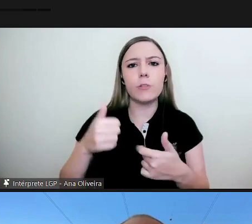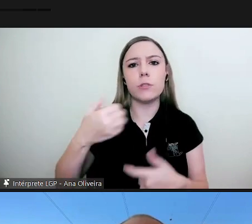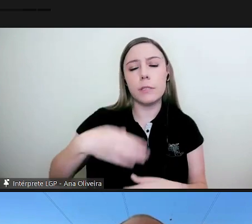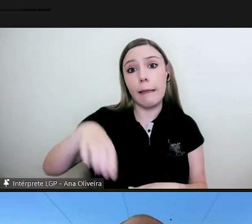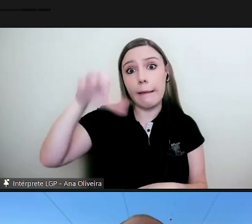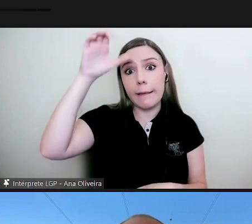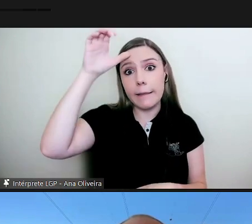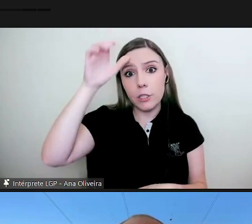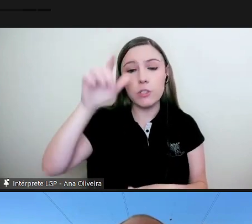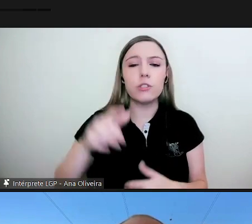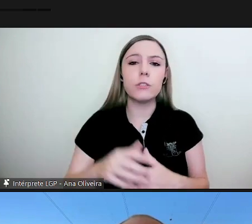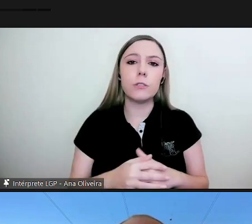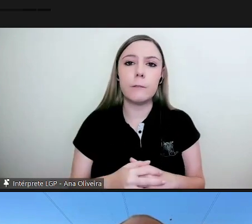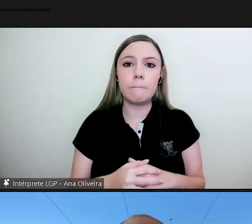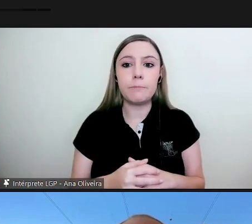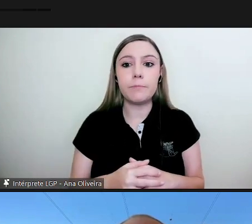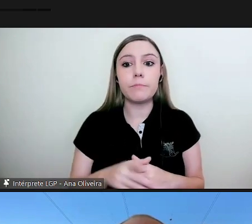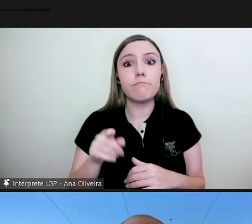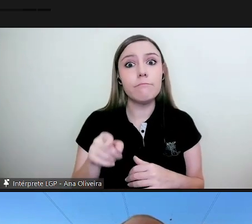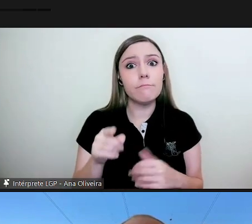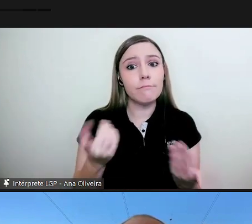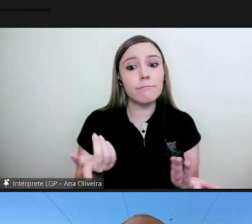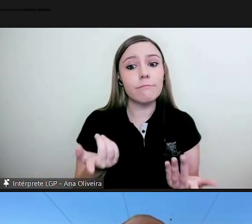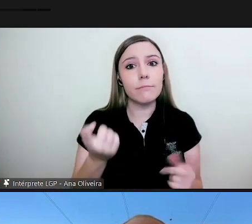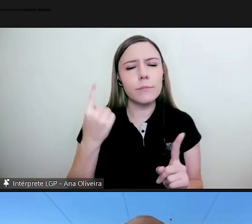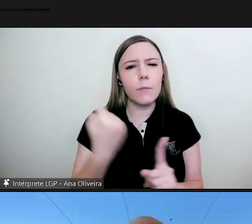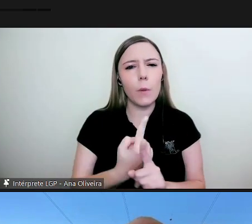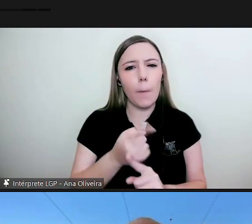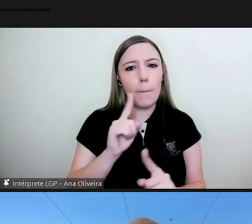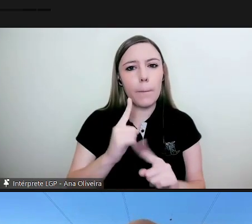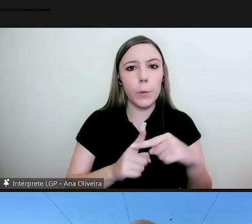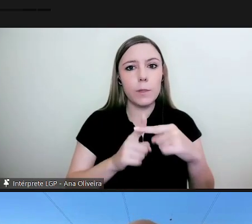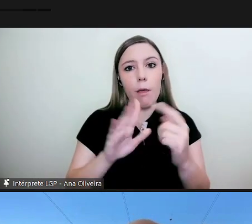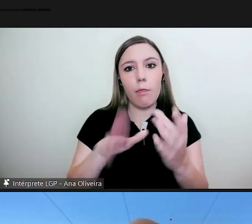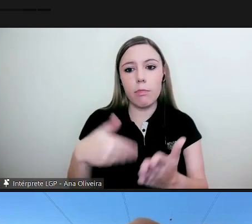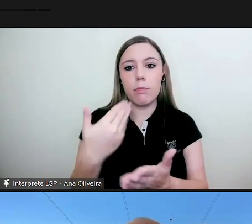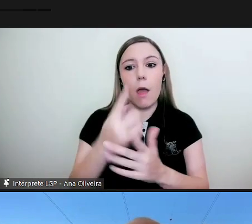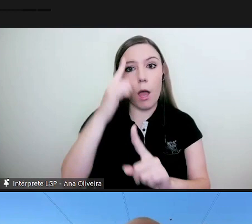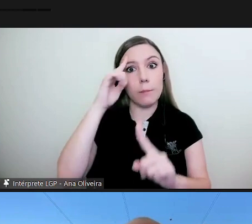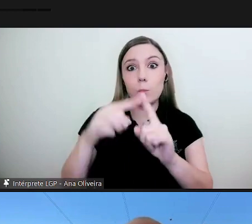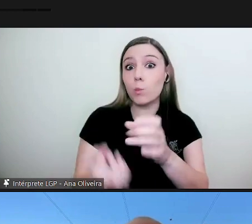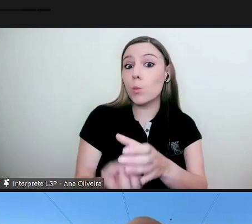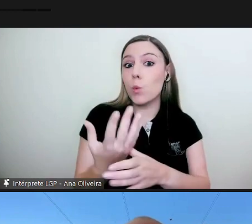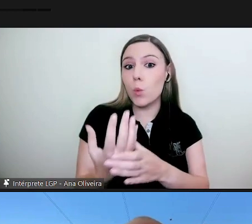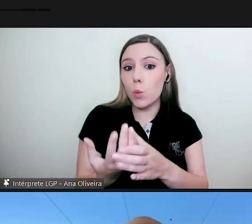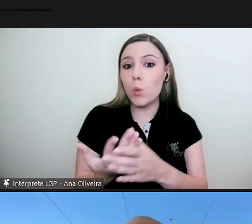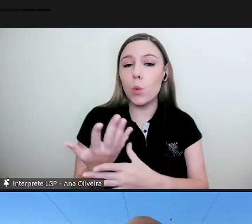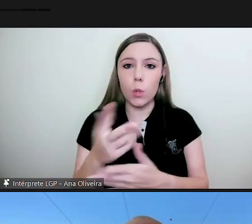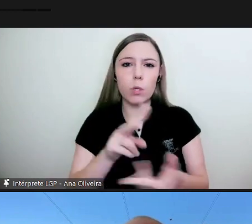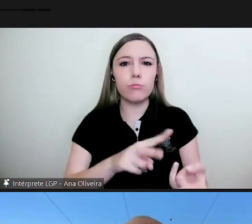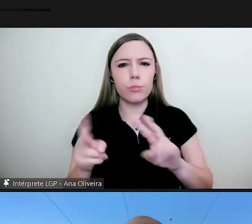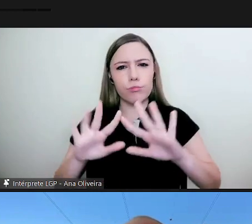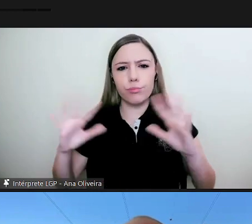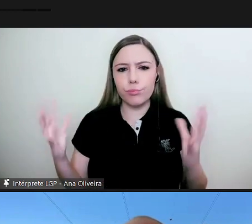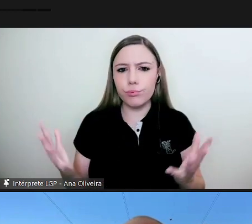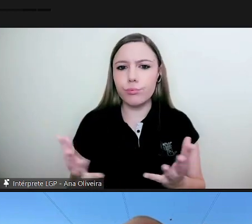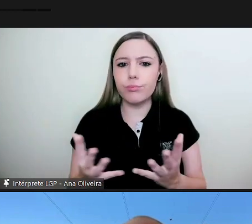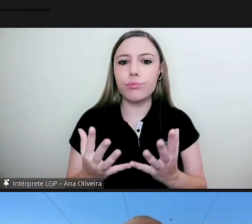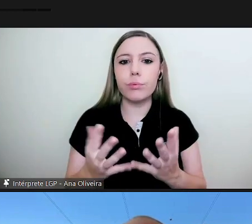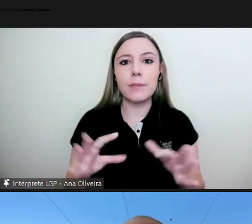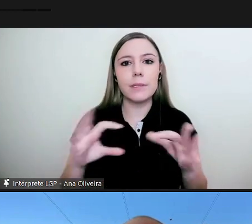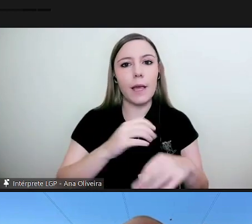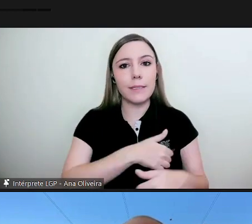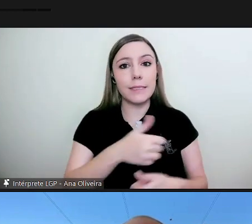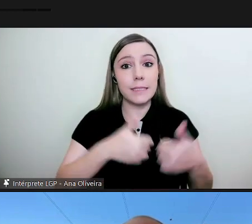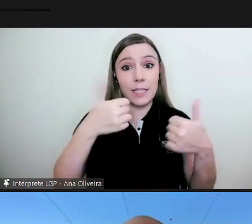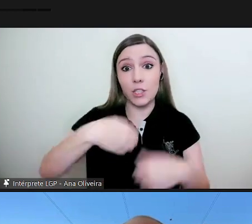E-Governance and Rights, portanto um contributo para a definição e implementação de uma estratégia global para as Smart Cities, onde